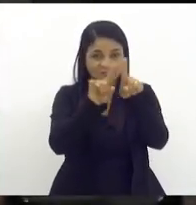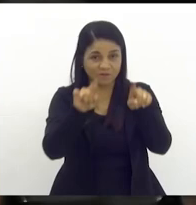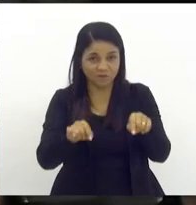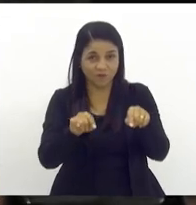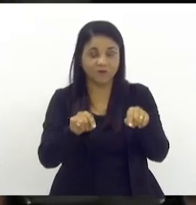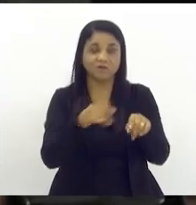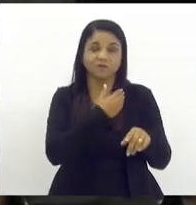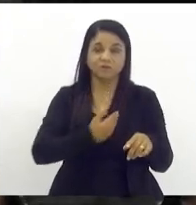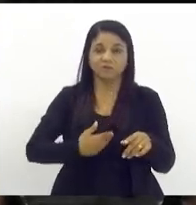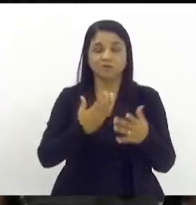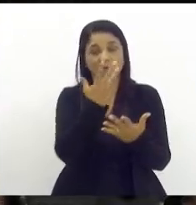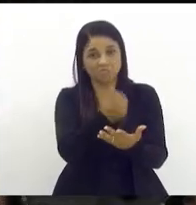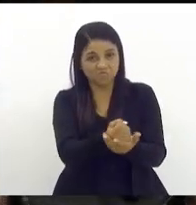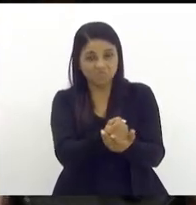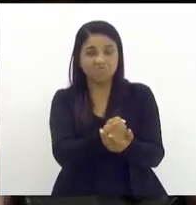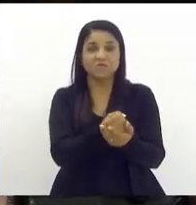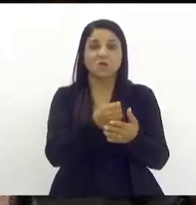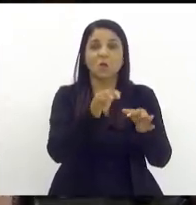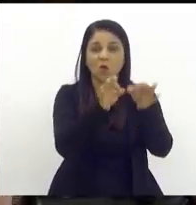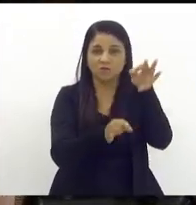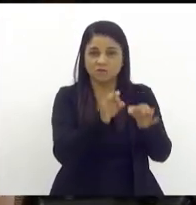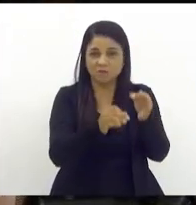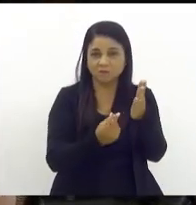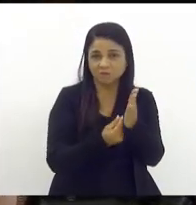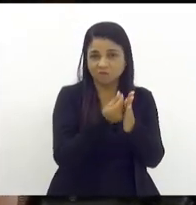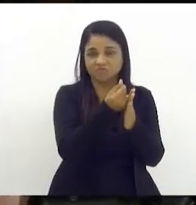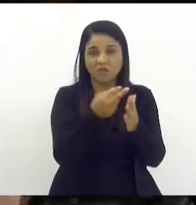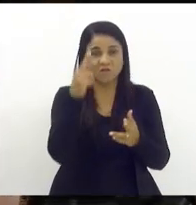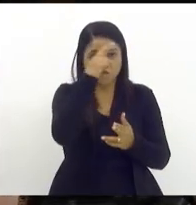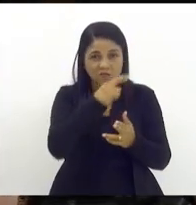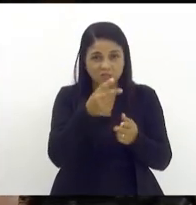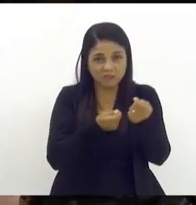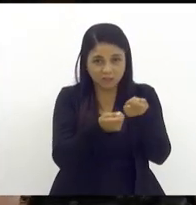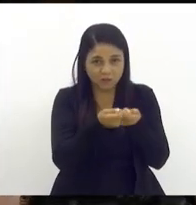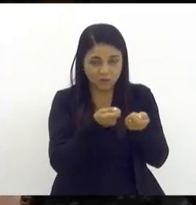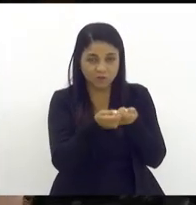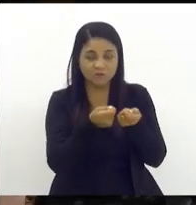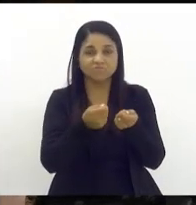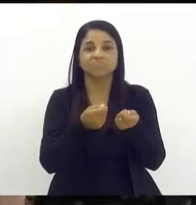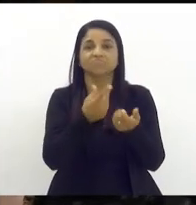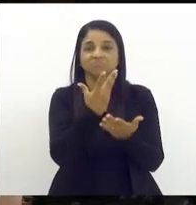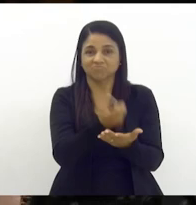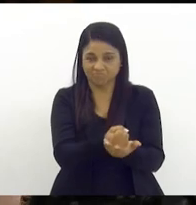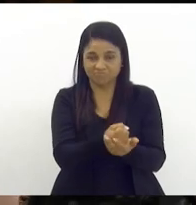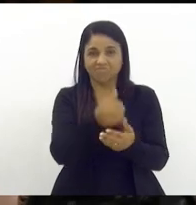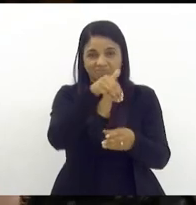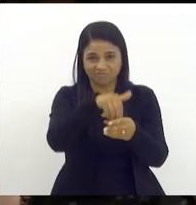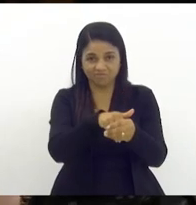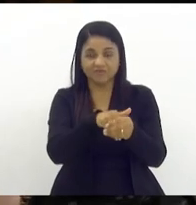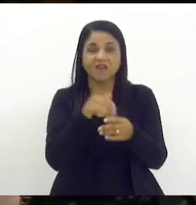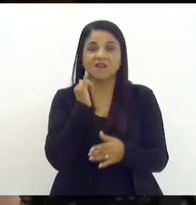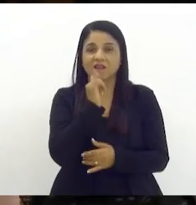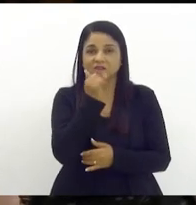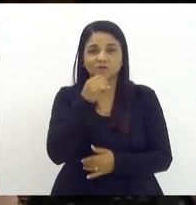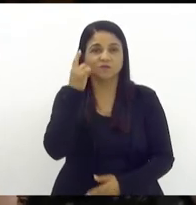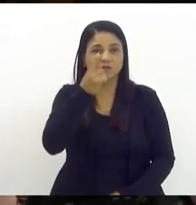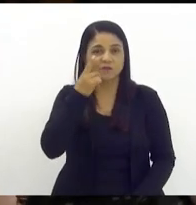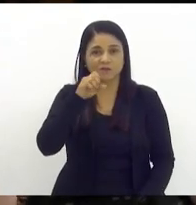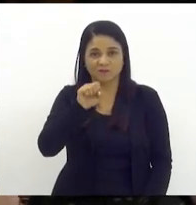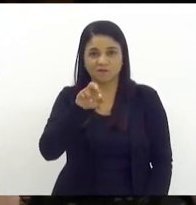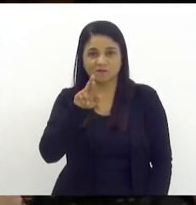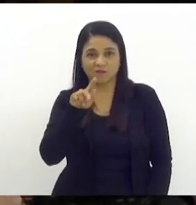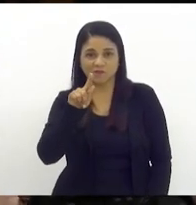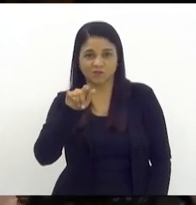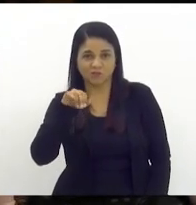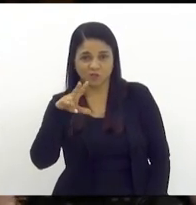públicos favorável, de orçamento, finanças, fiscalização financeira e controle favorável. Relatores, deputados doutor Serginho,